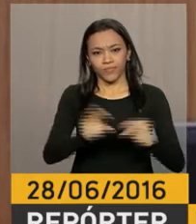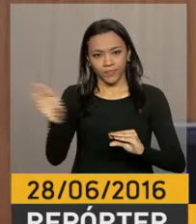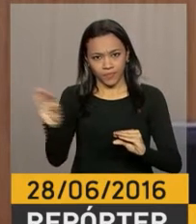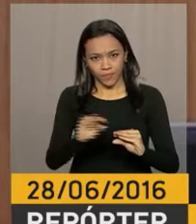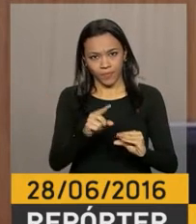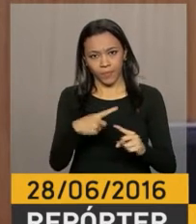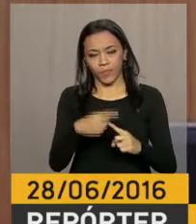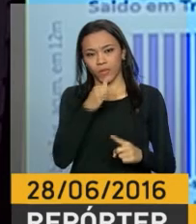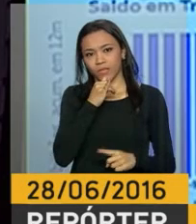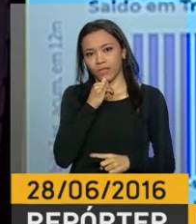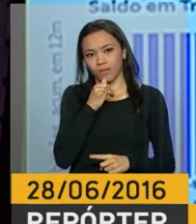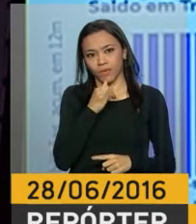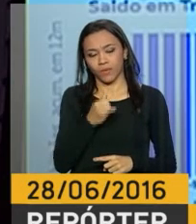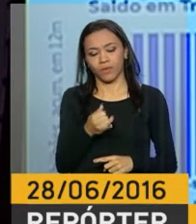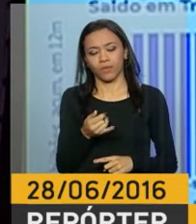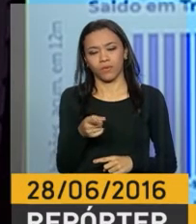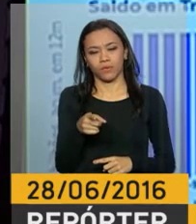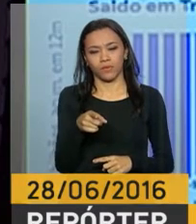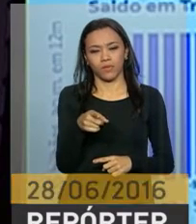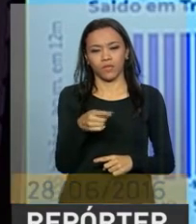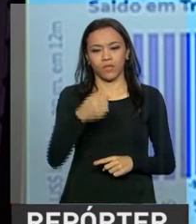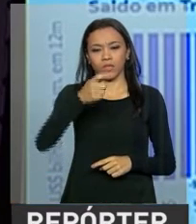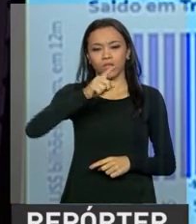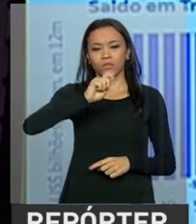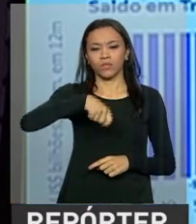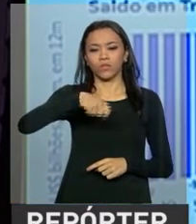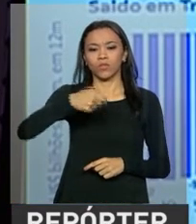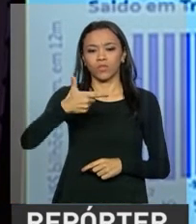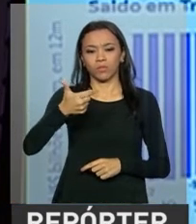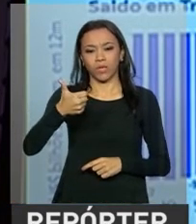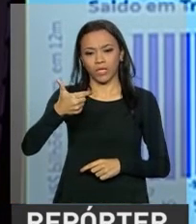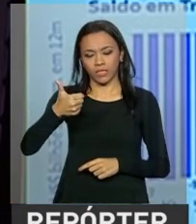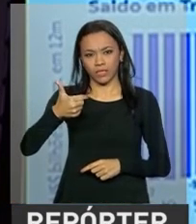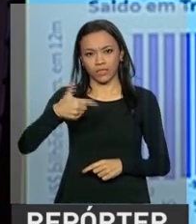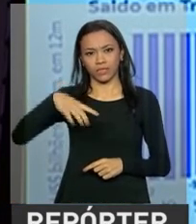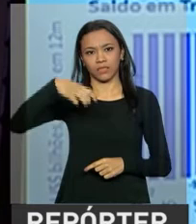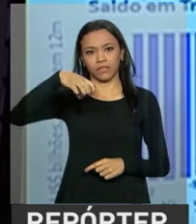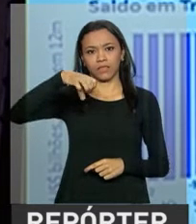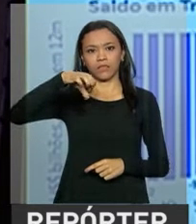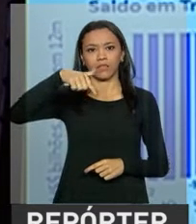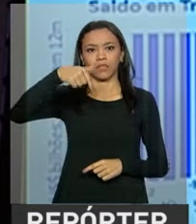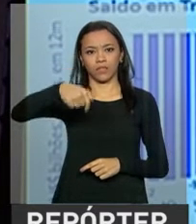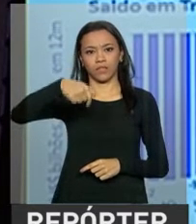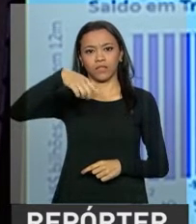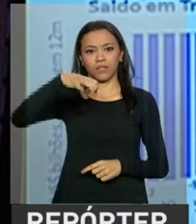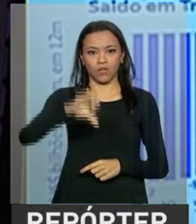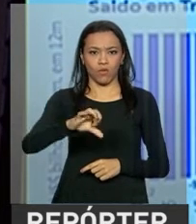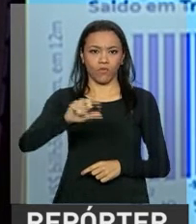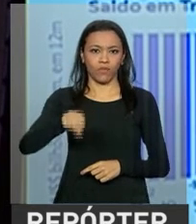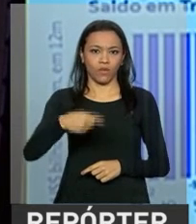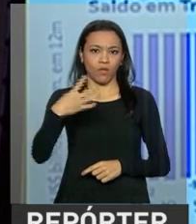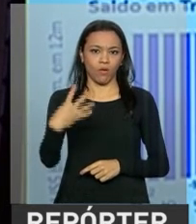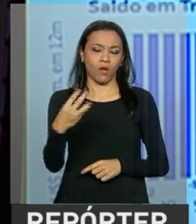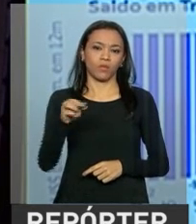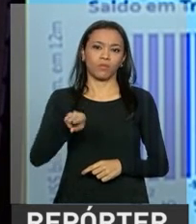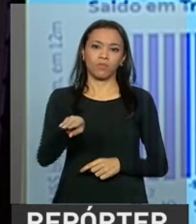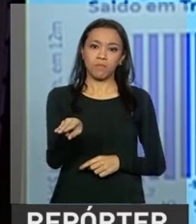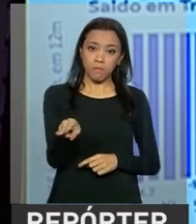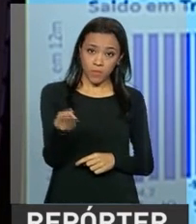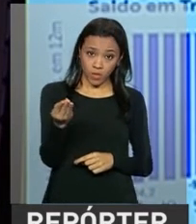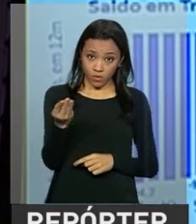IDP acumulado em 12 meses até maio está em 79,4 bilhões. E a nossa